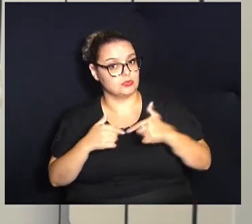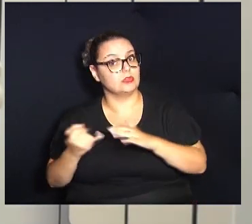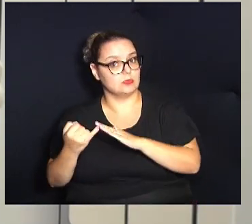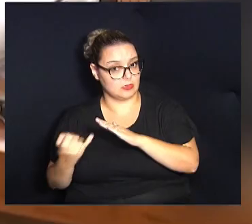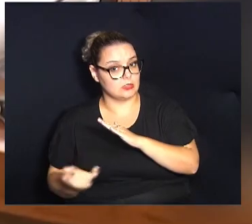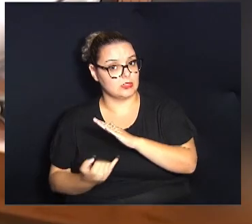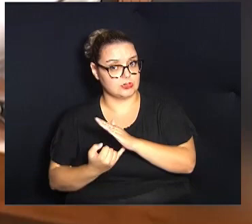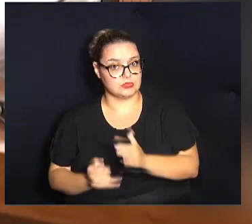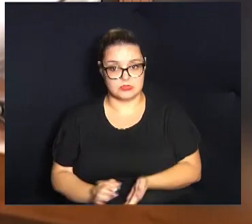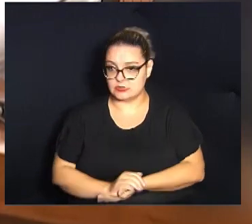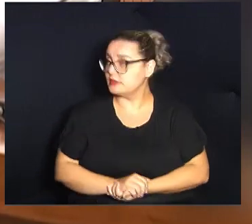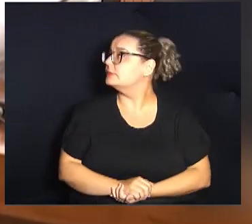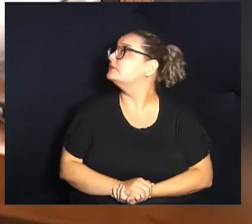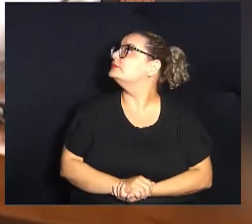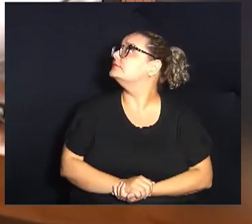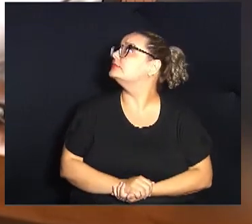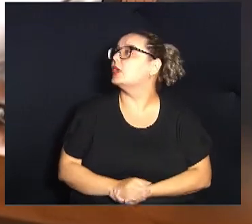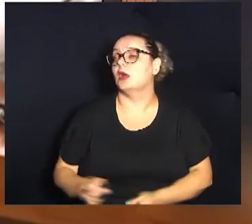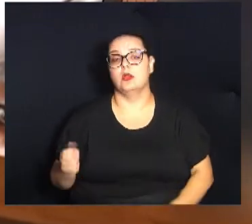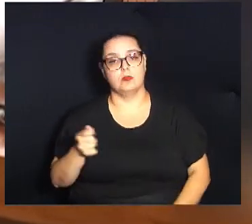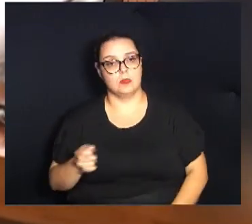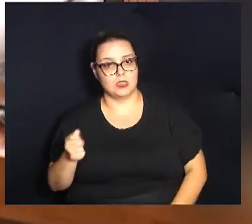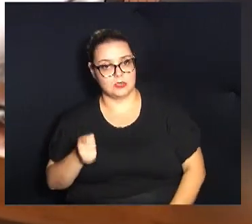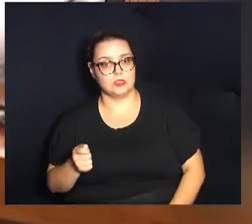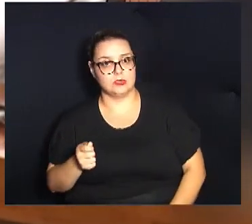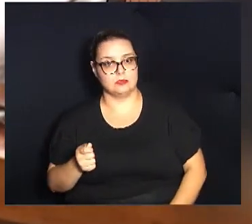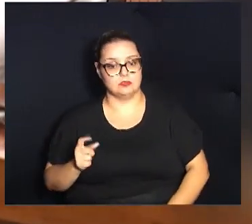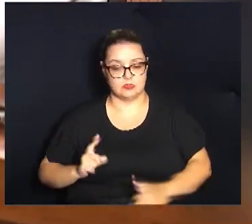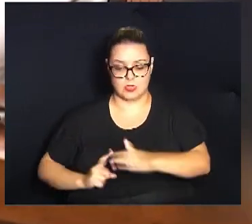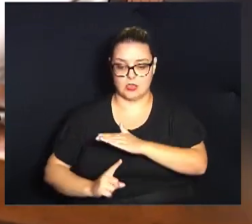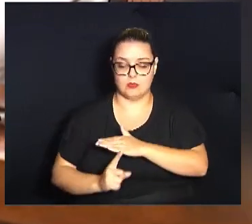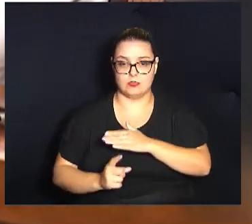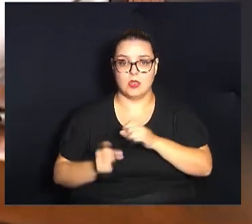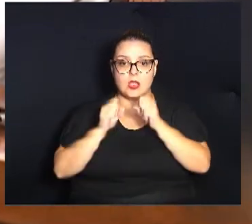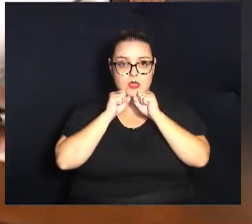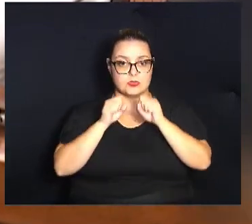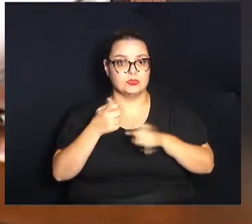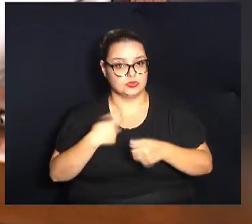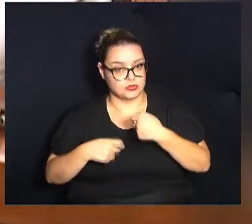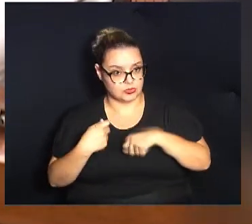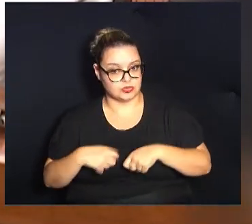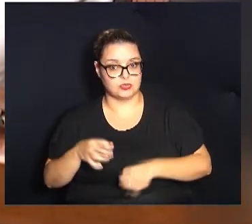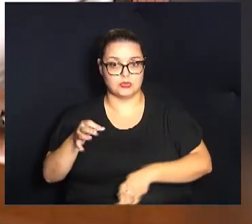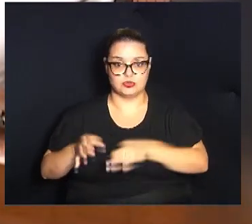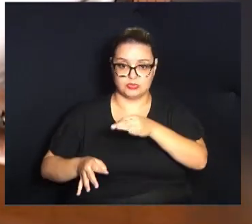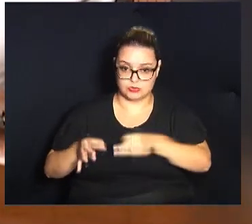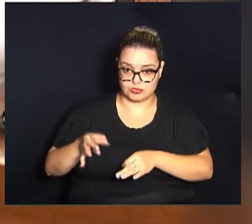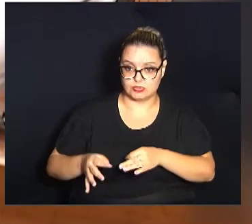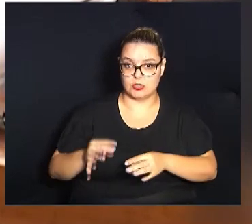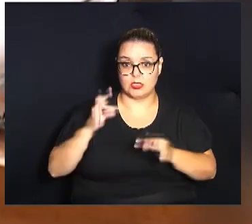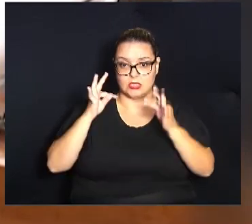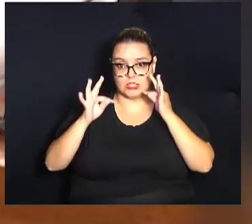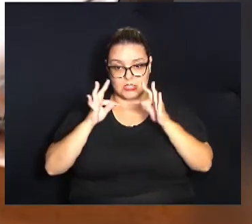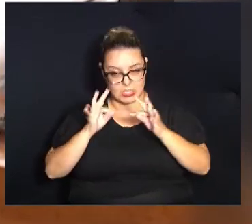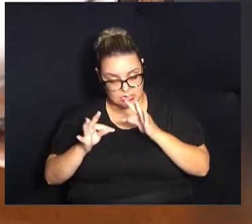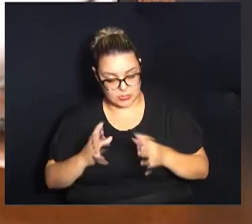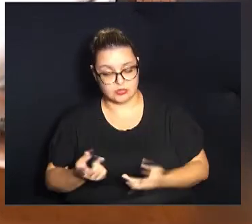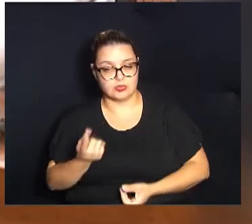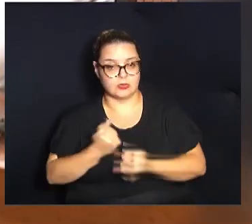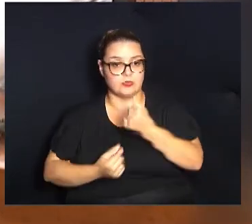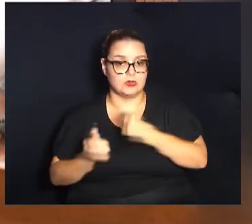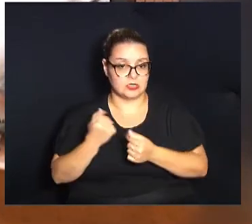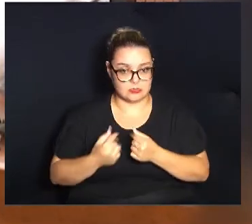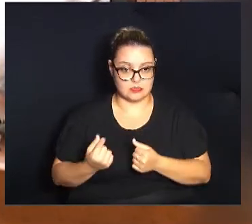instituição. Uma associação que presta assessoramento administrativo, jurídico, técnico, financeiro e